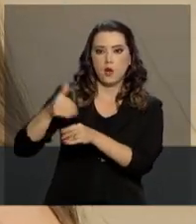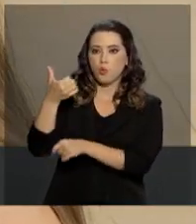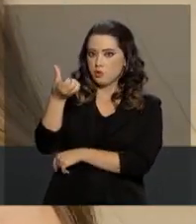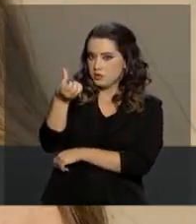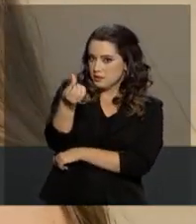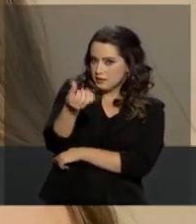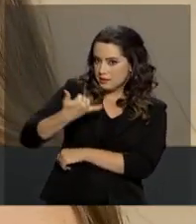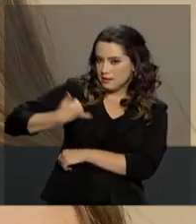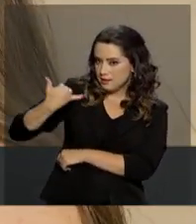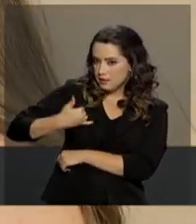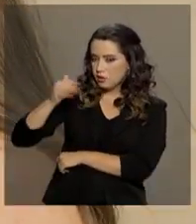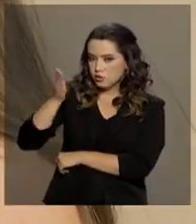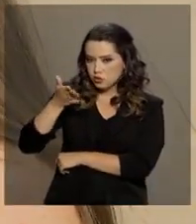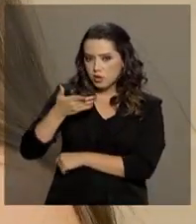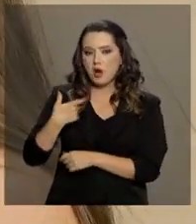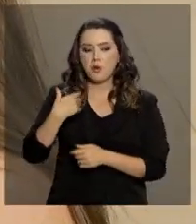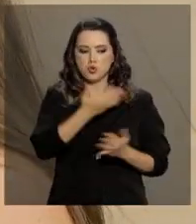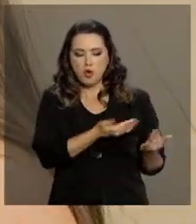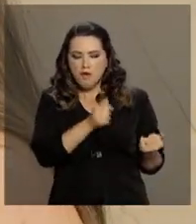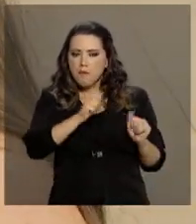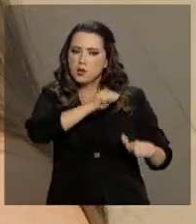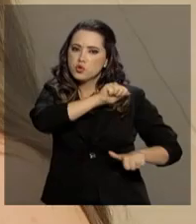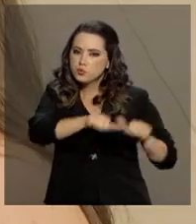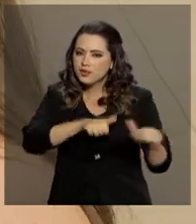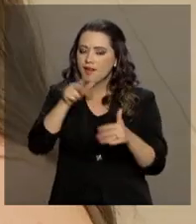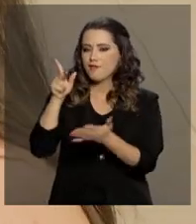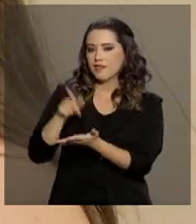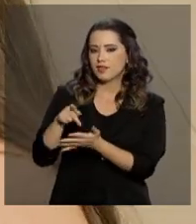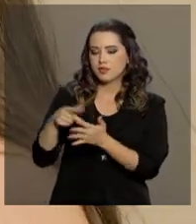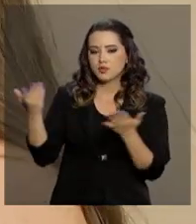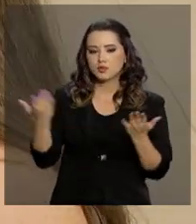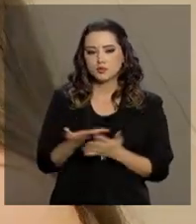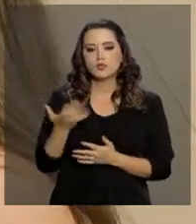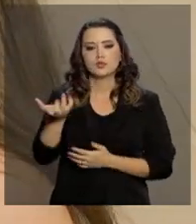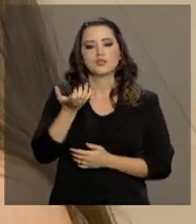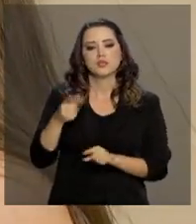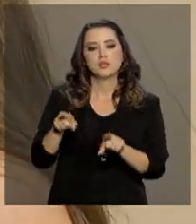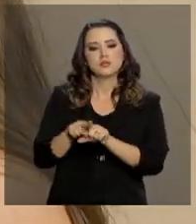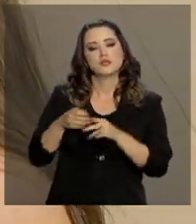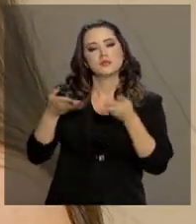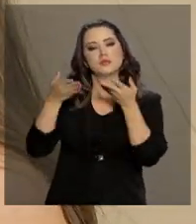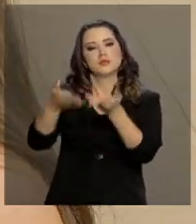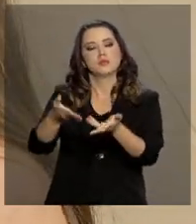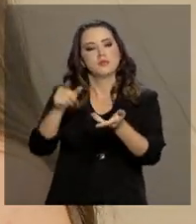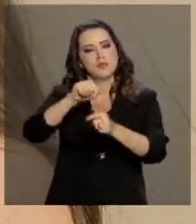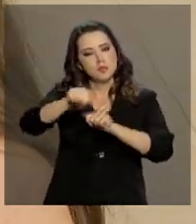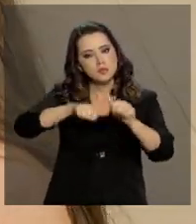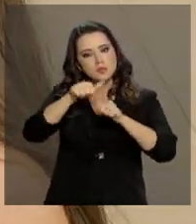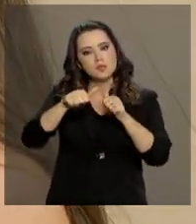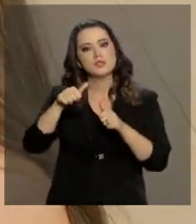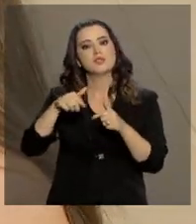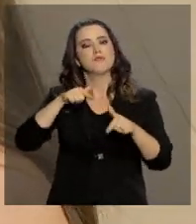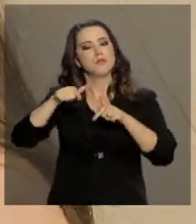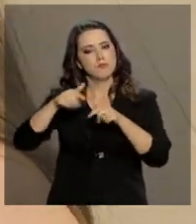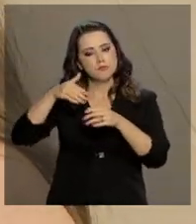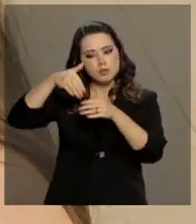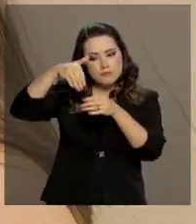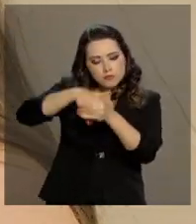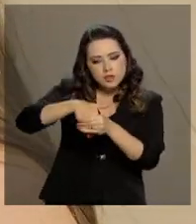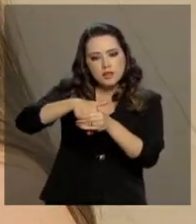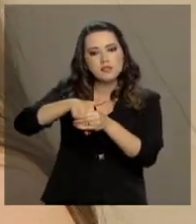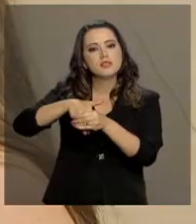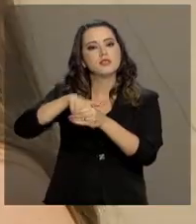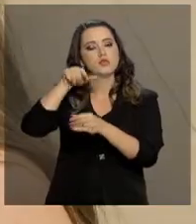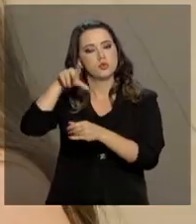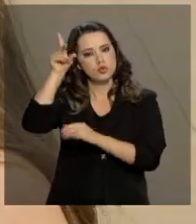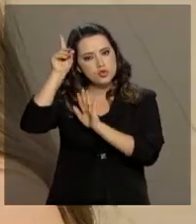que possa mudar a realidade, ser um agente da mudança. E hoje eu quero também ser esse agente de mudança, exercendo esse dever, não mais como só